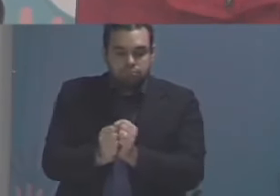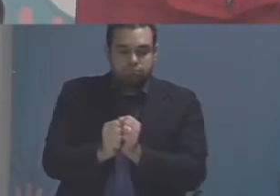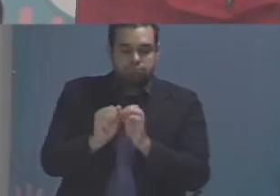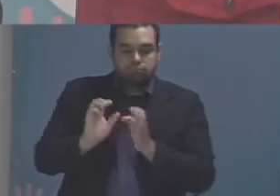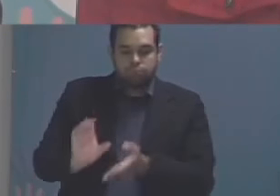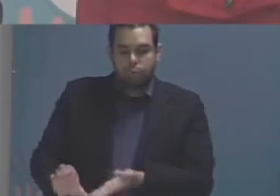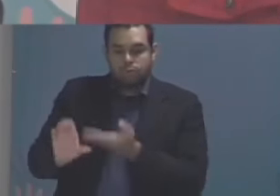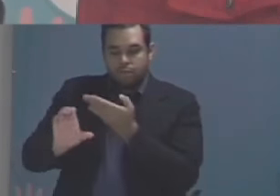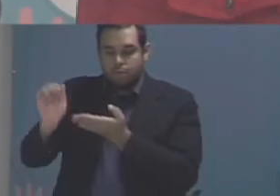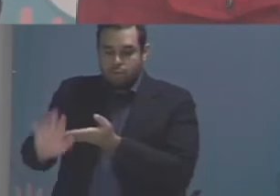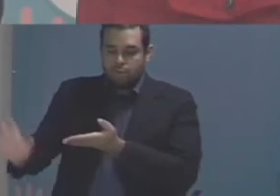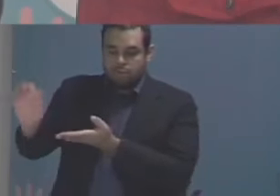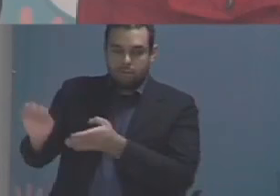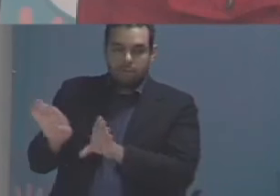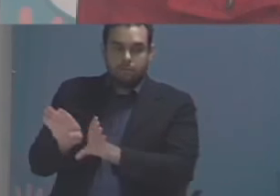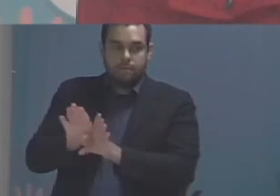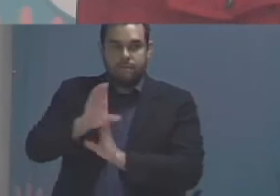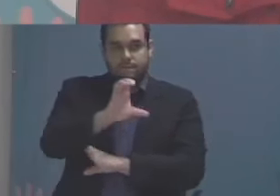e o CFP,